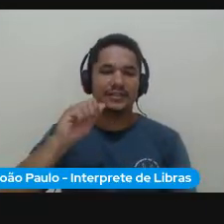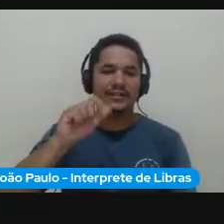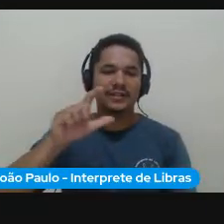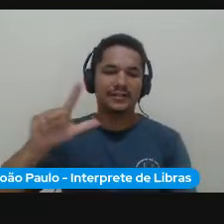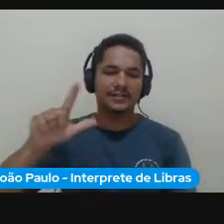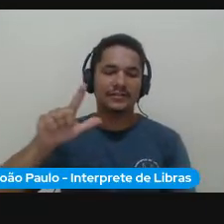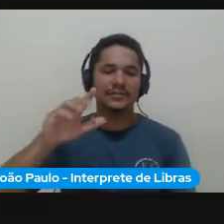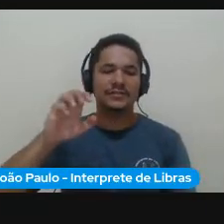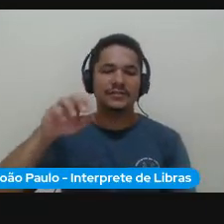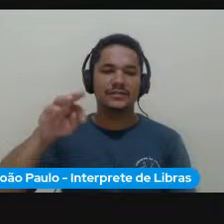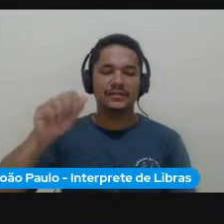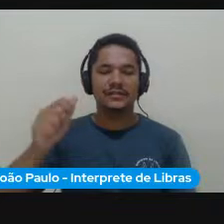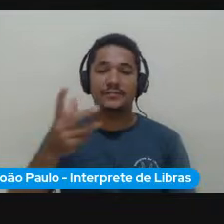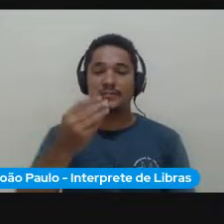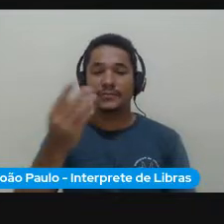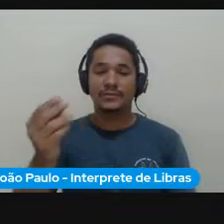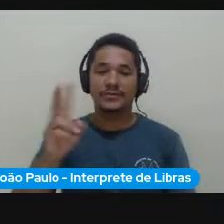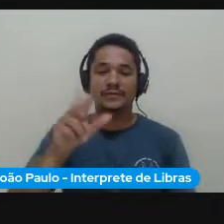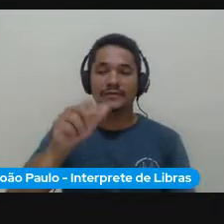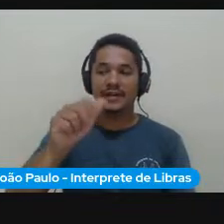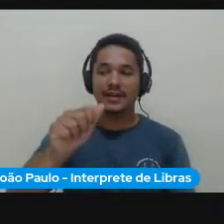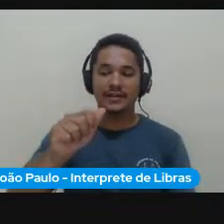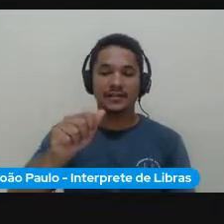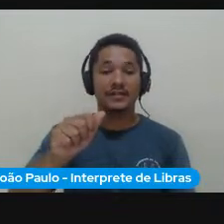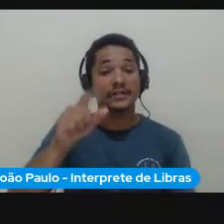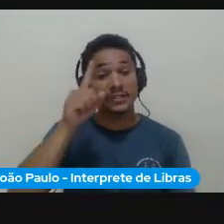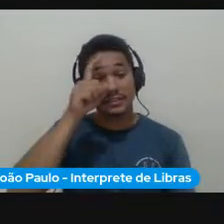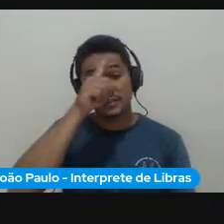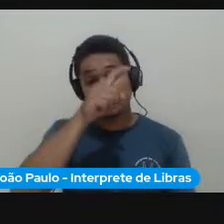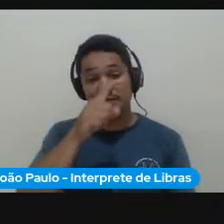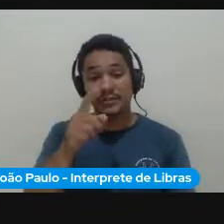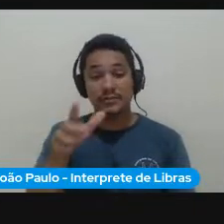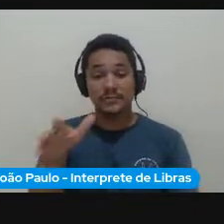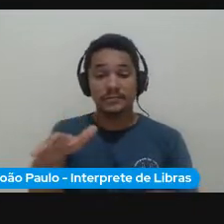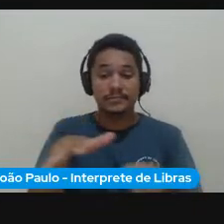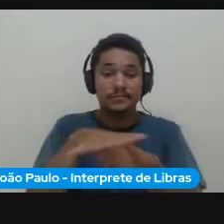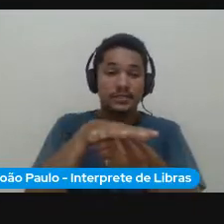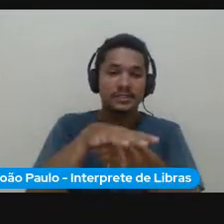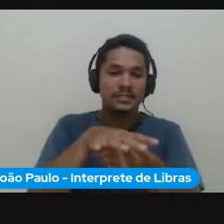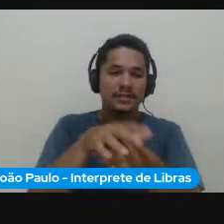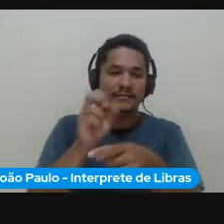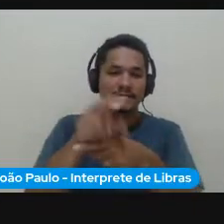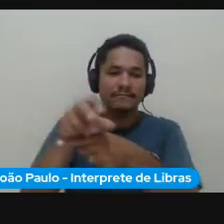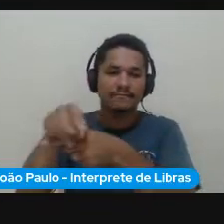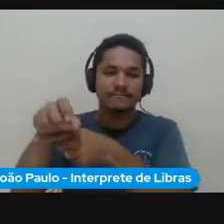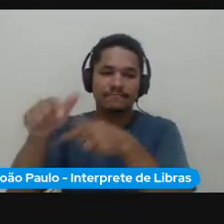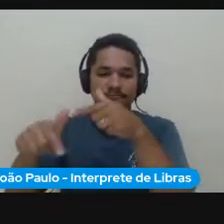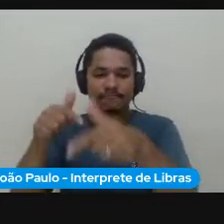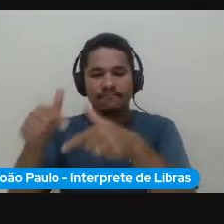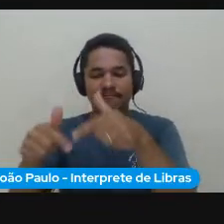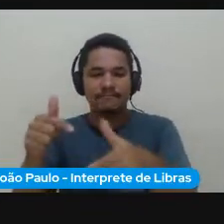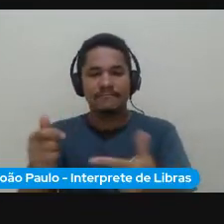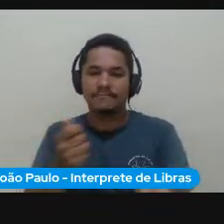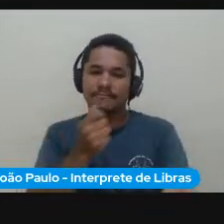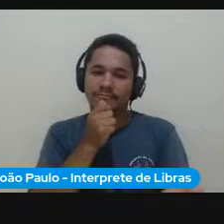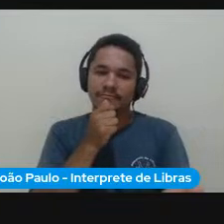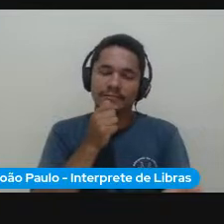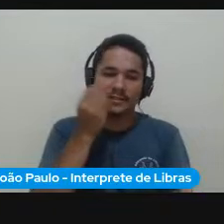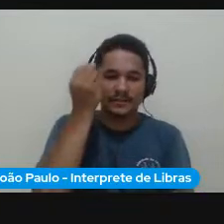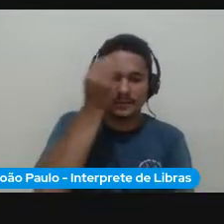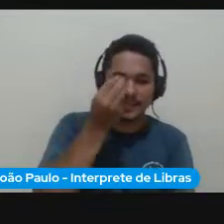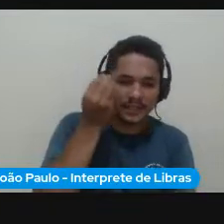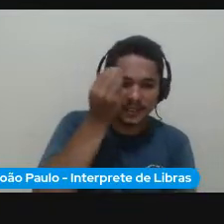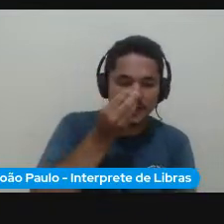a dificuldade está sendo em preencher essas vagas, né? Tem vagas para sem experiência, tem